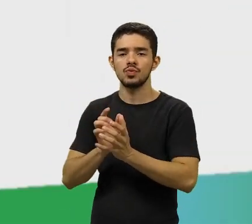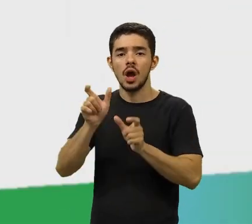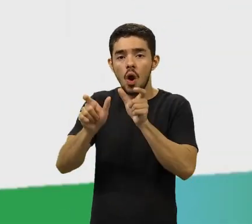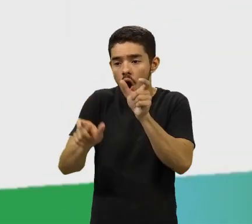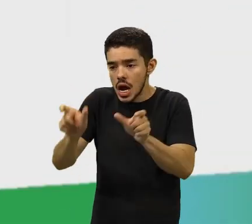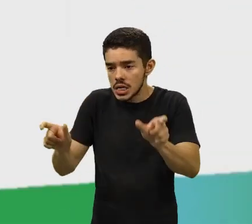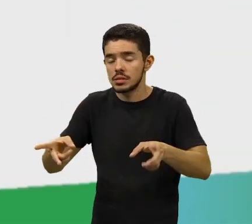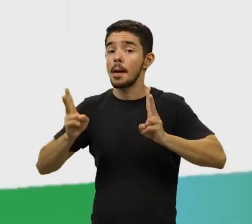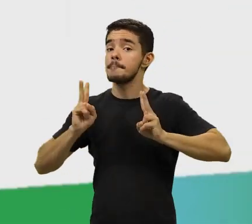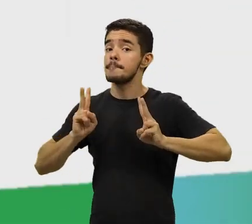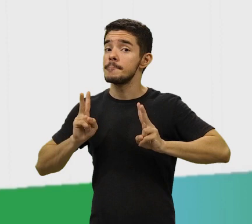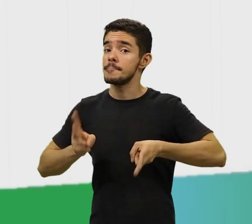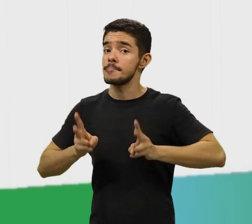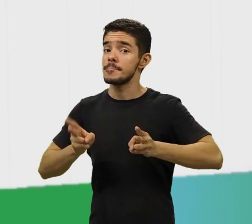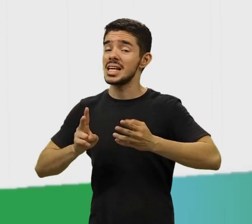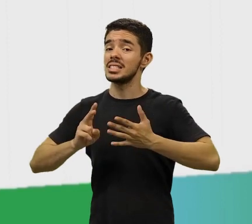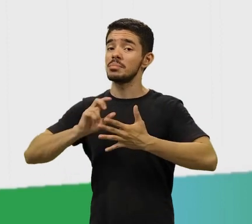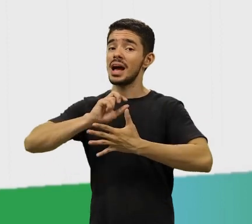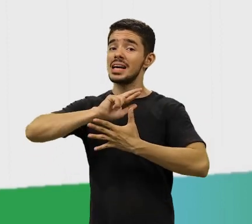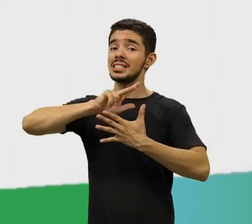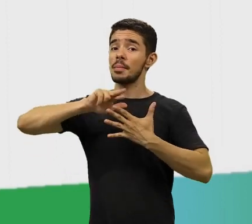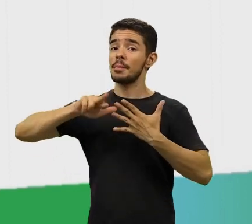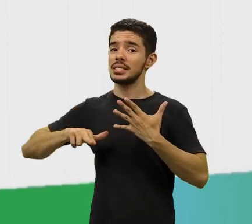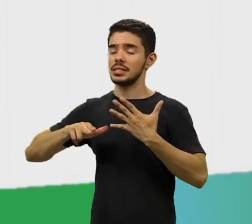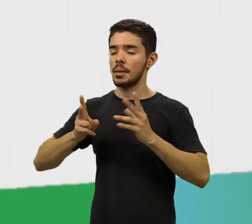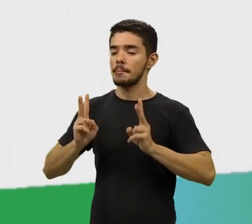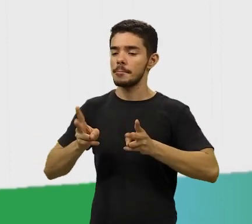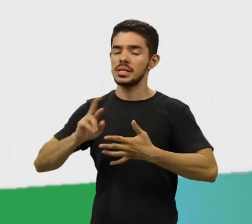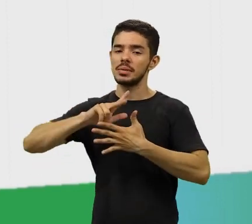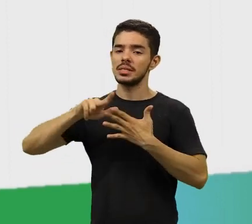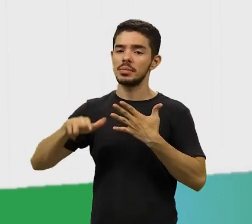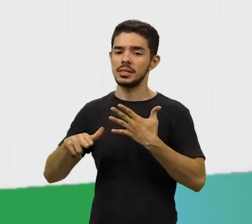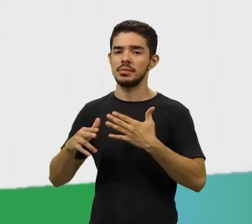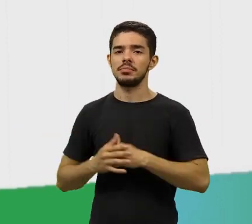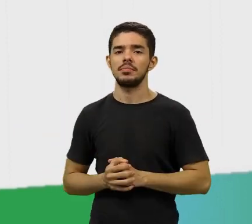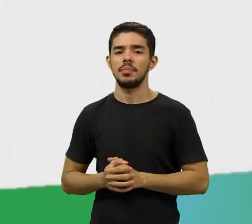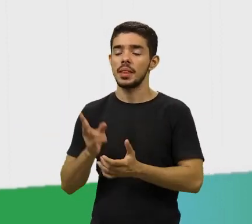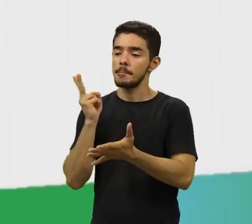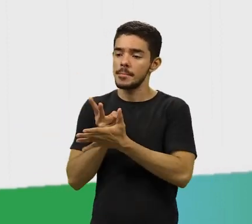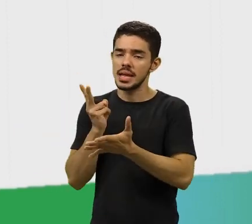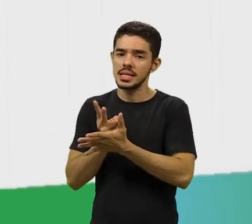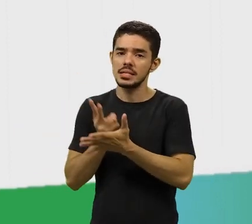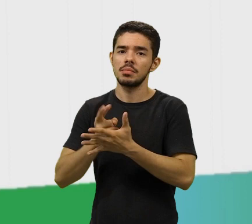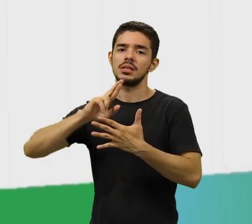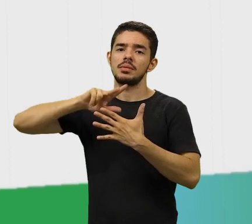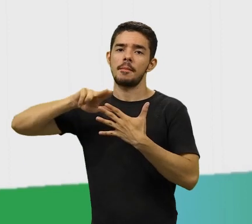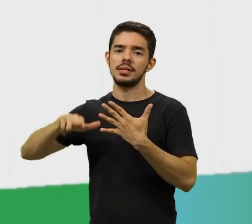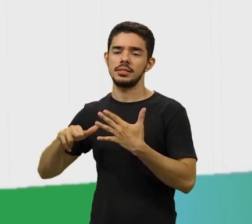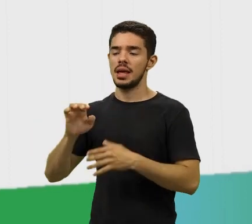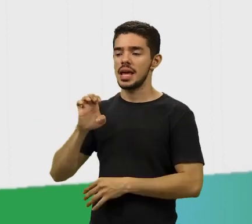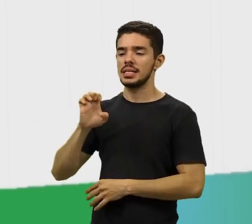espécie. Aí essa daqui é a palavra-chave. Eu vou grifar ela aqui para vocês, ó. Da mesma